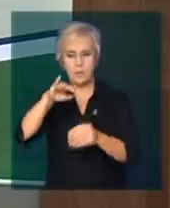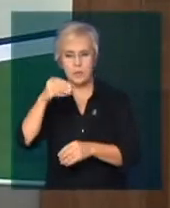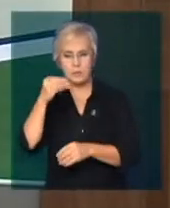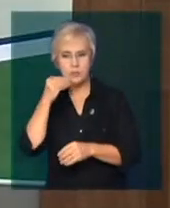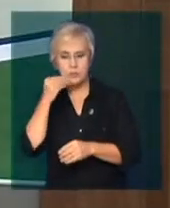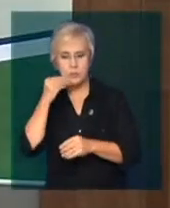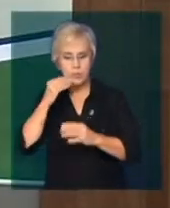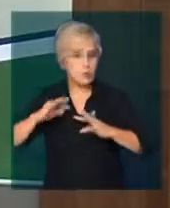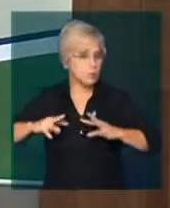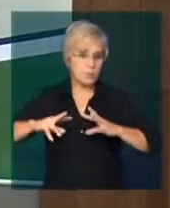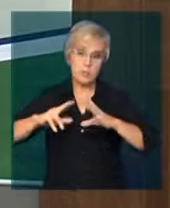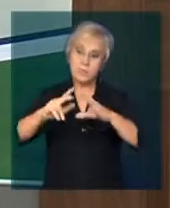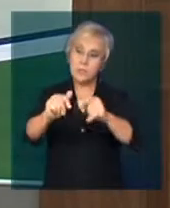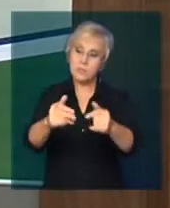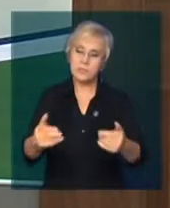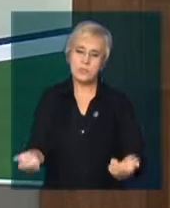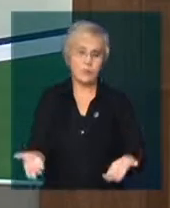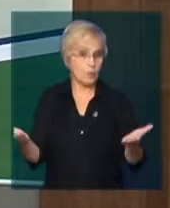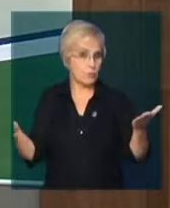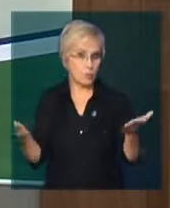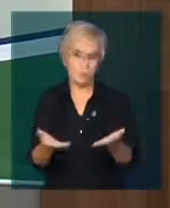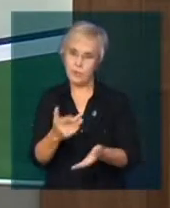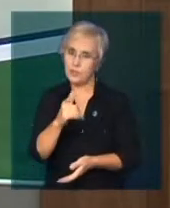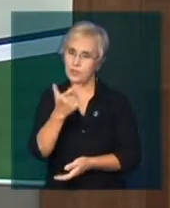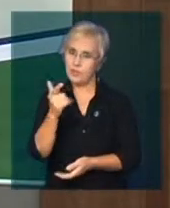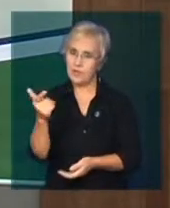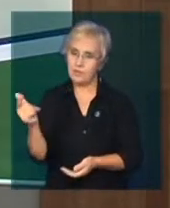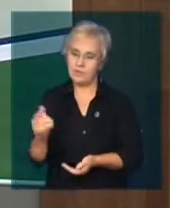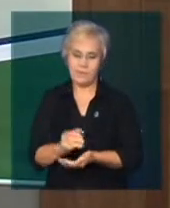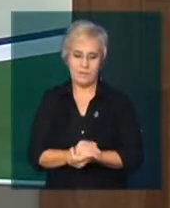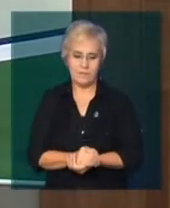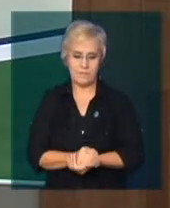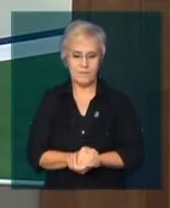entre os candidatos, que nem de longe hoje existe no Brasil. E, por fim,